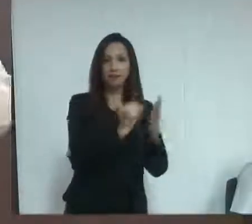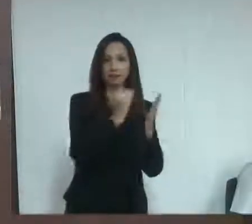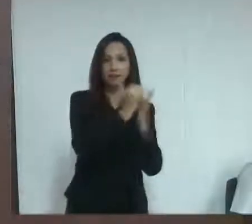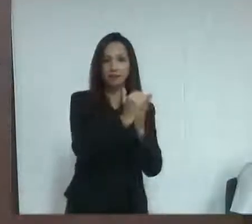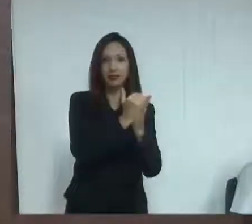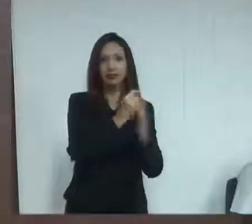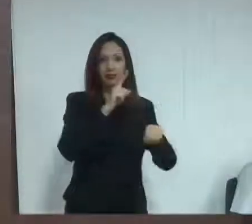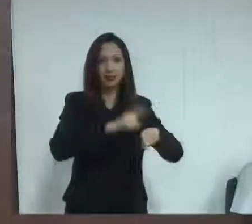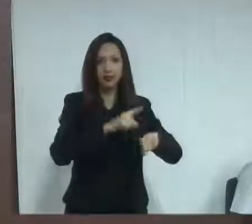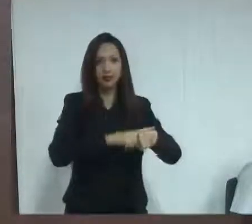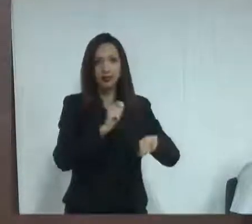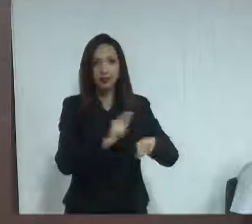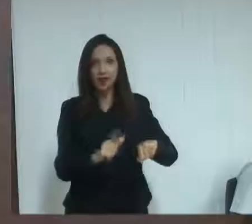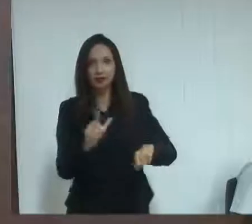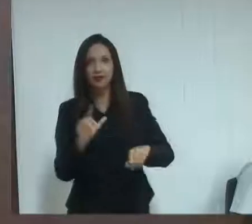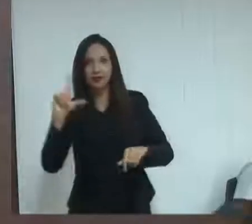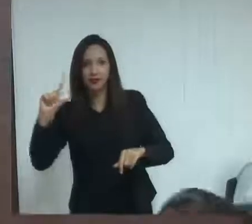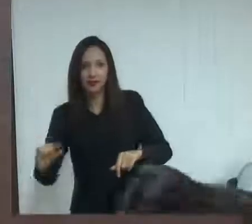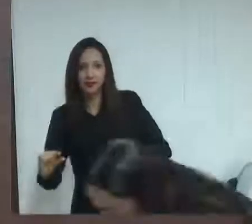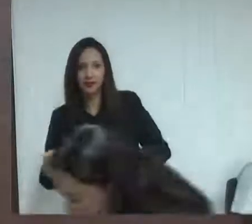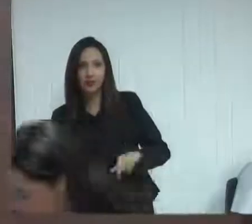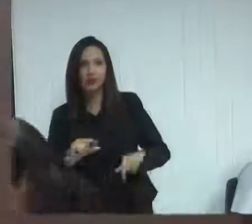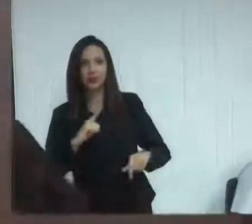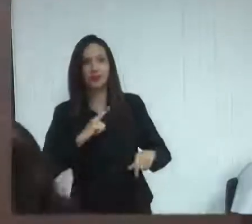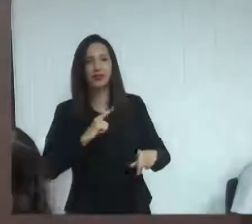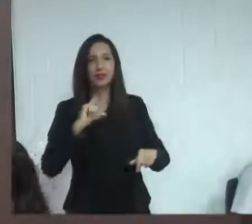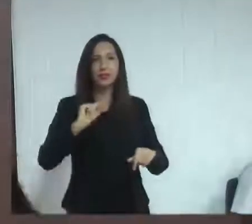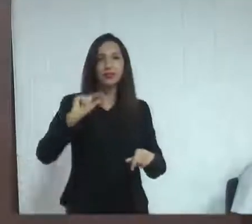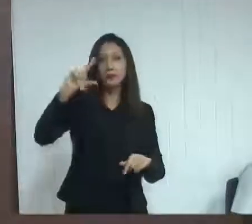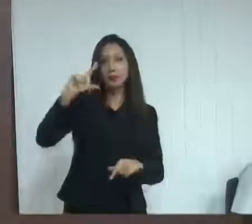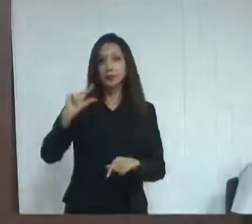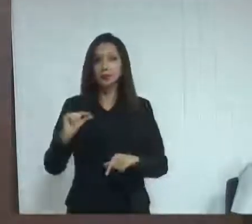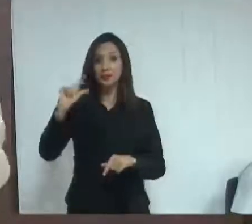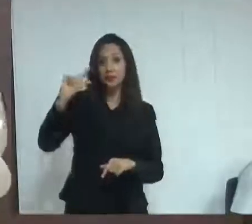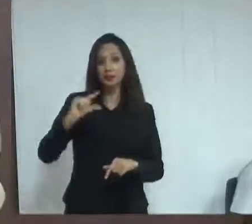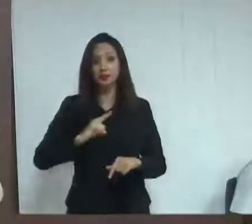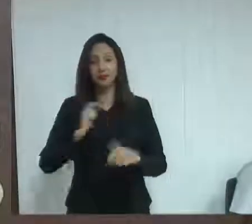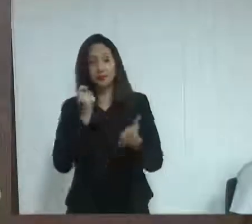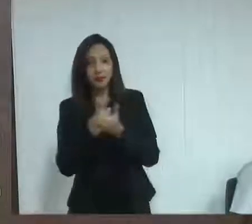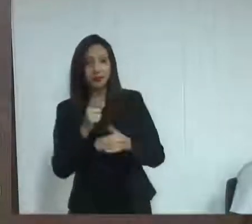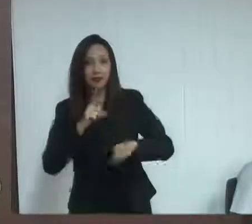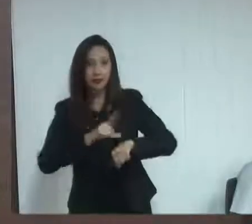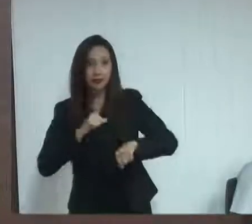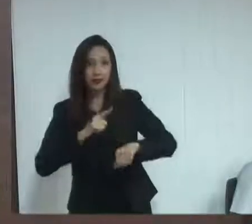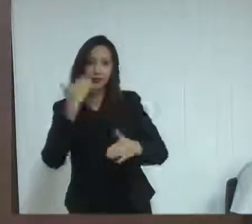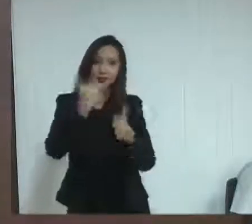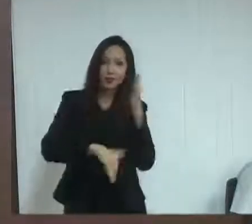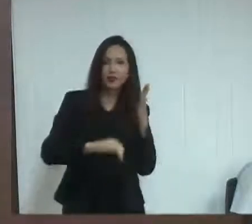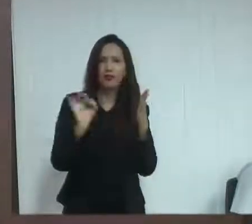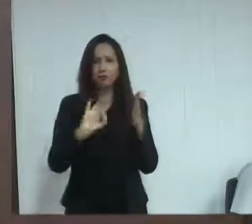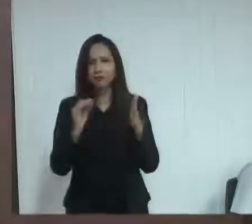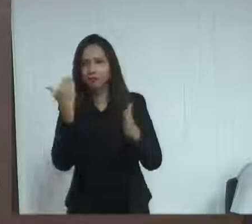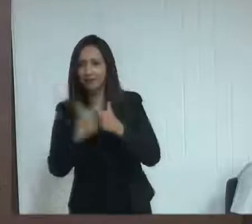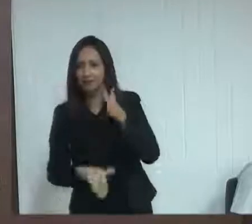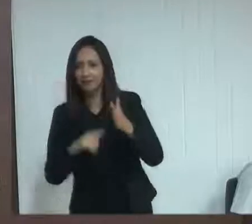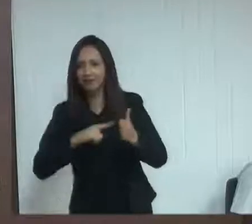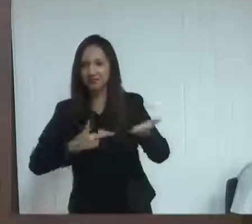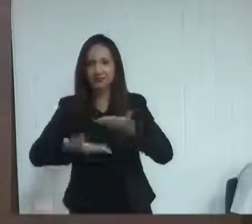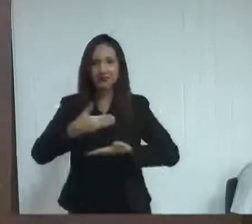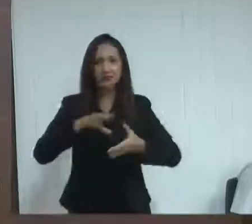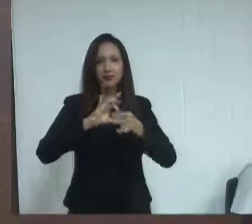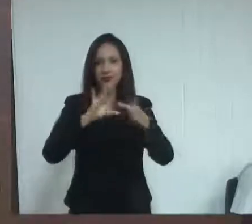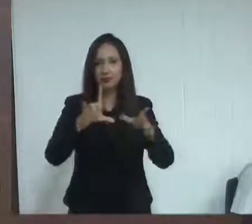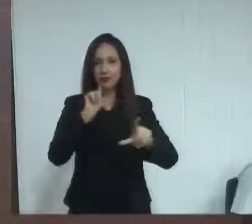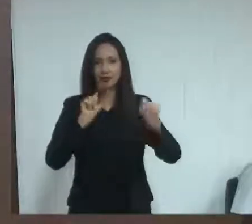questão do pagamento e de quem paga mais ou menos e quanto paga de desconto é democrático,